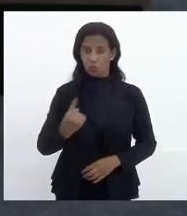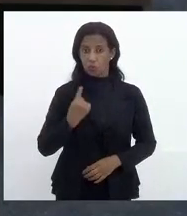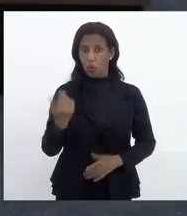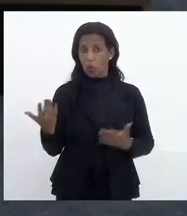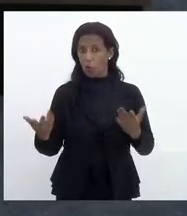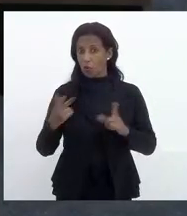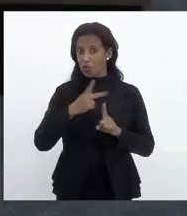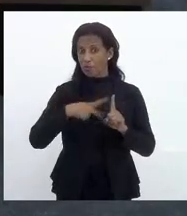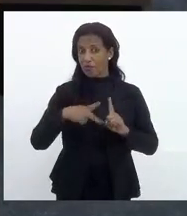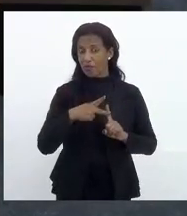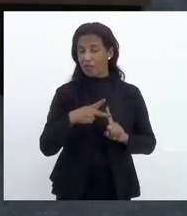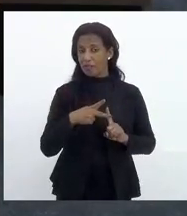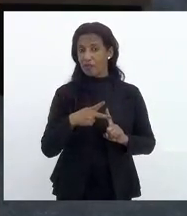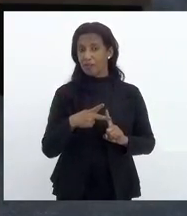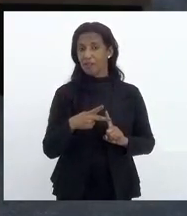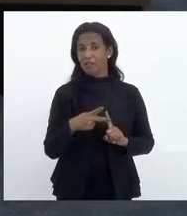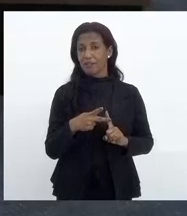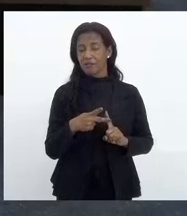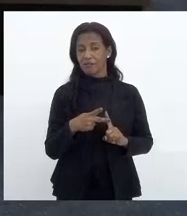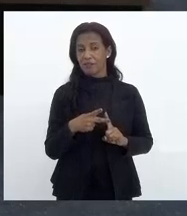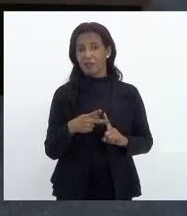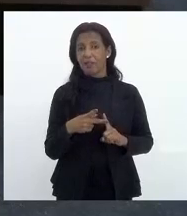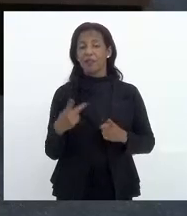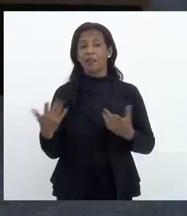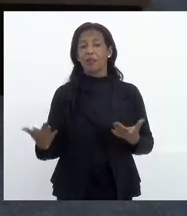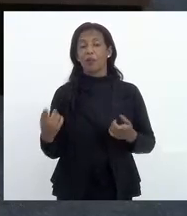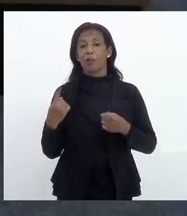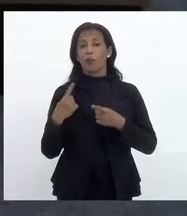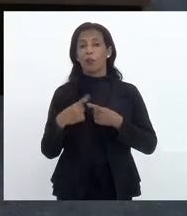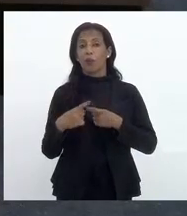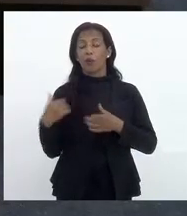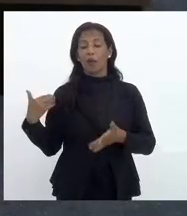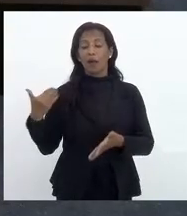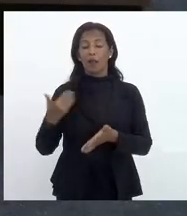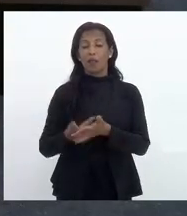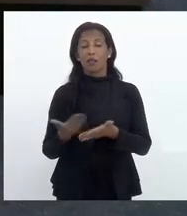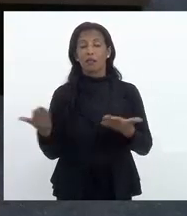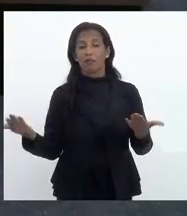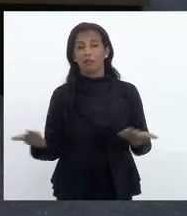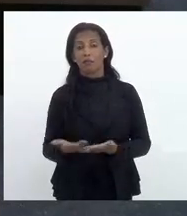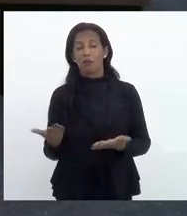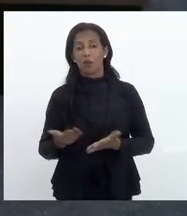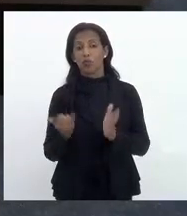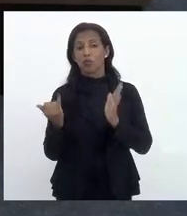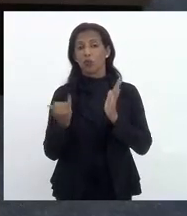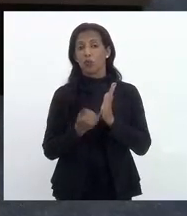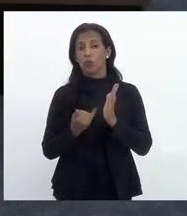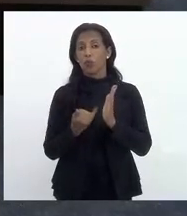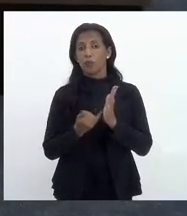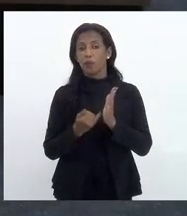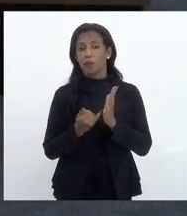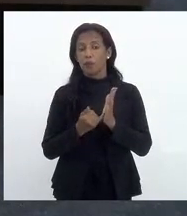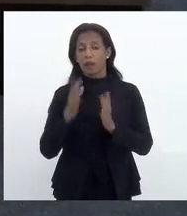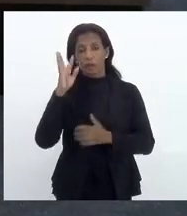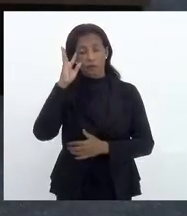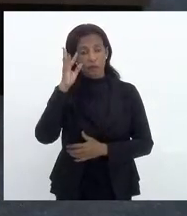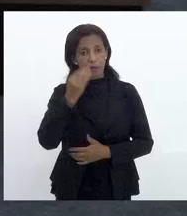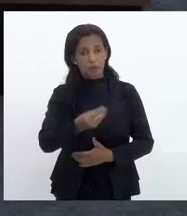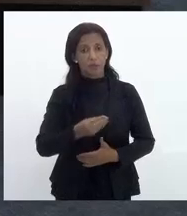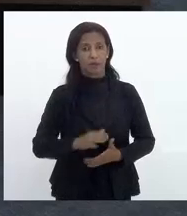hoje eu fiquei só da Previdência Então por que até hoje não foi publicado a